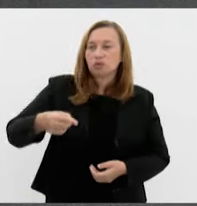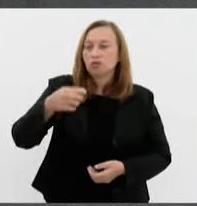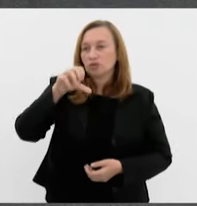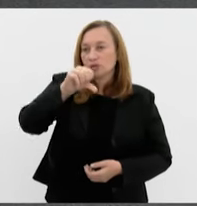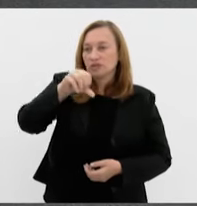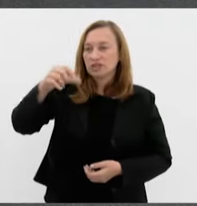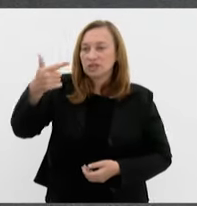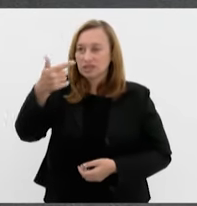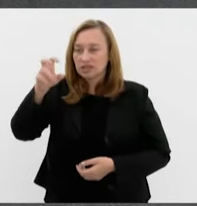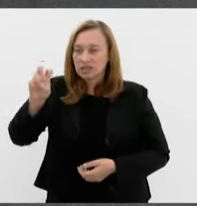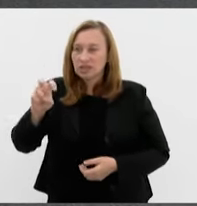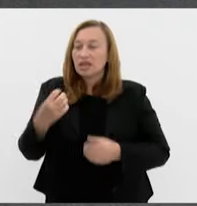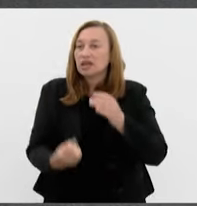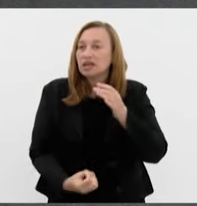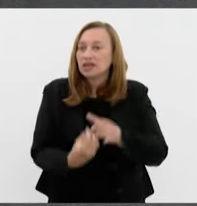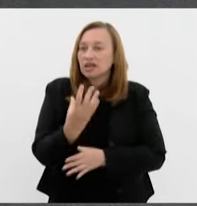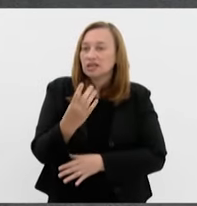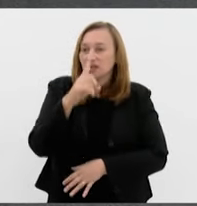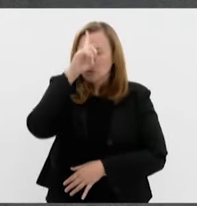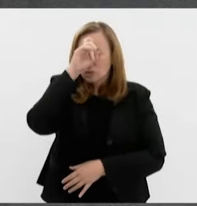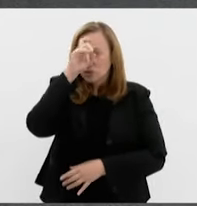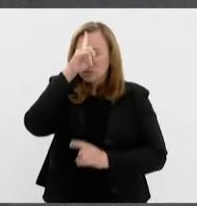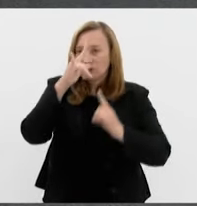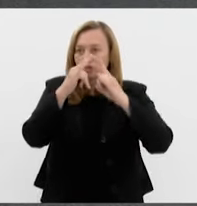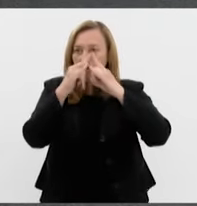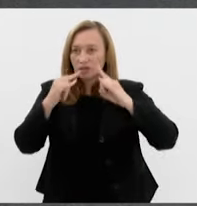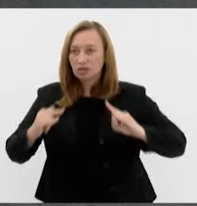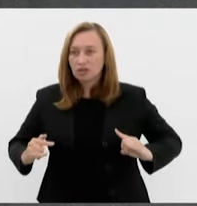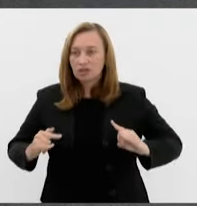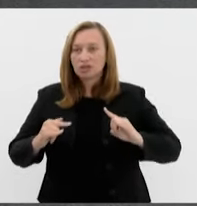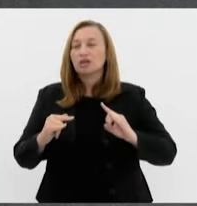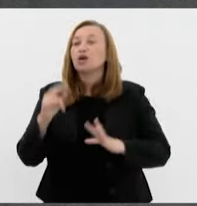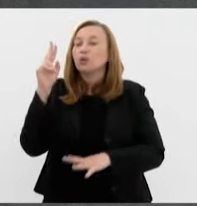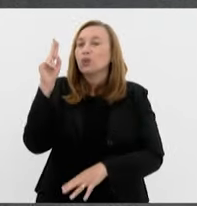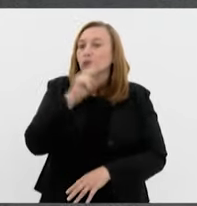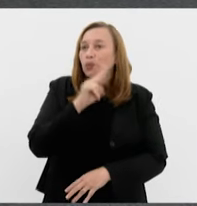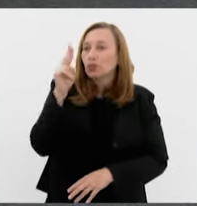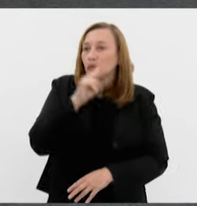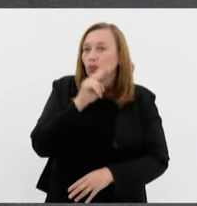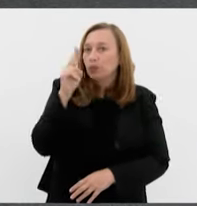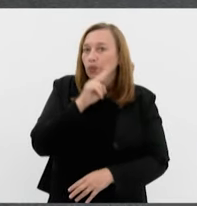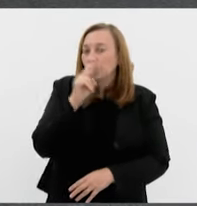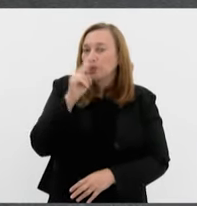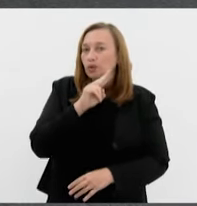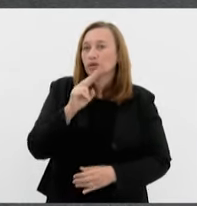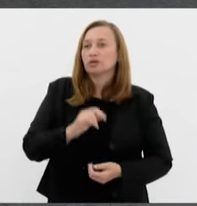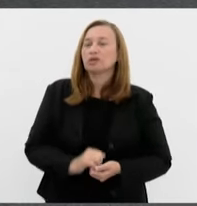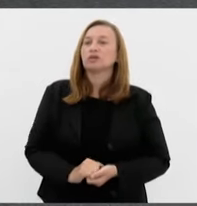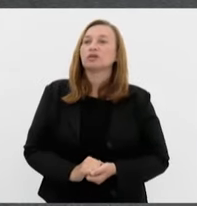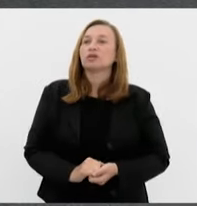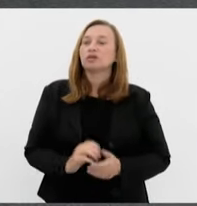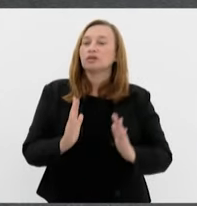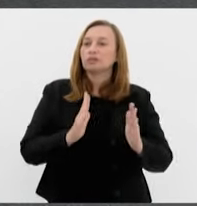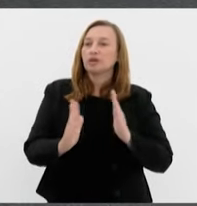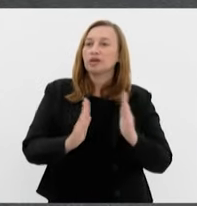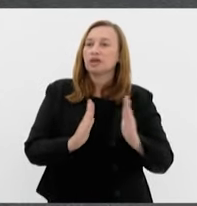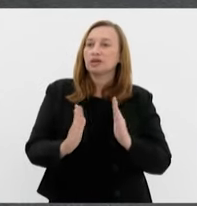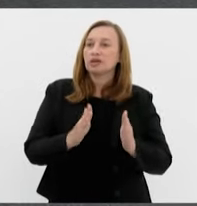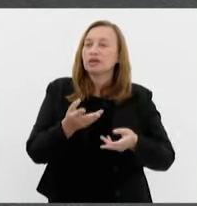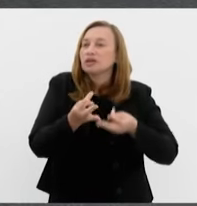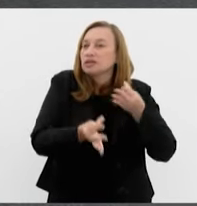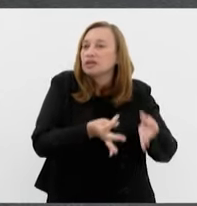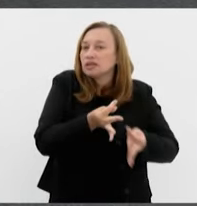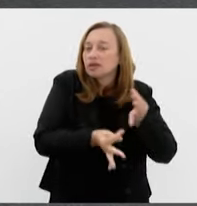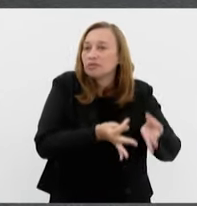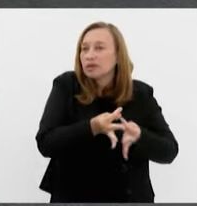objetiva a criação de hospitais de campanha em caráter emergencial e provisório para o tratamento de dengue